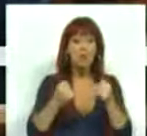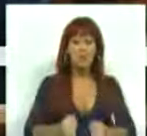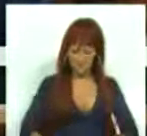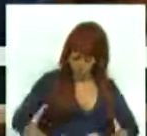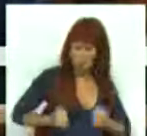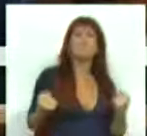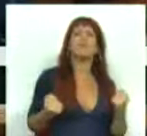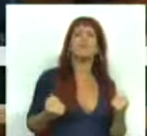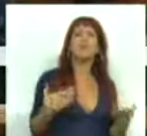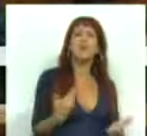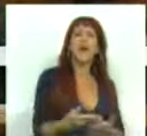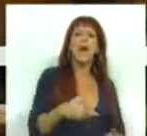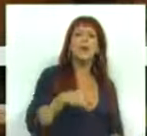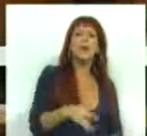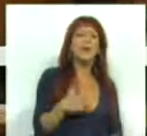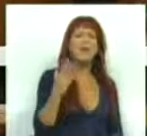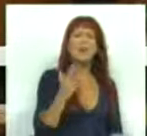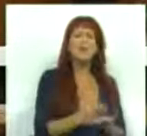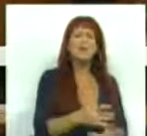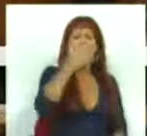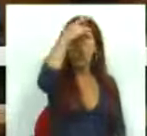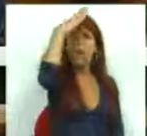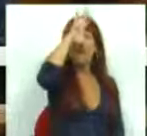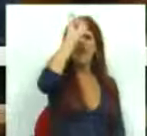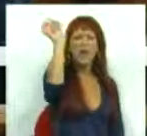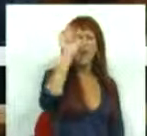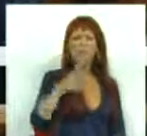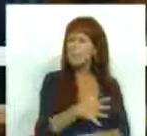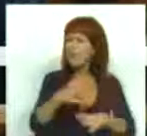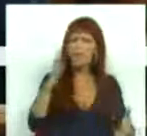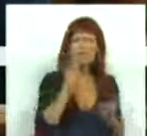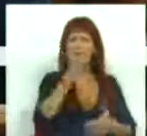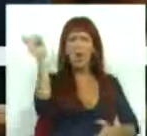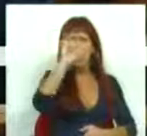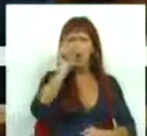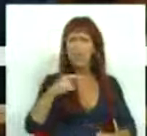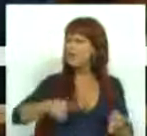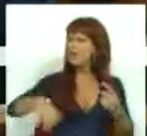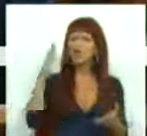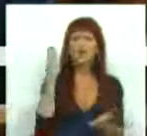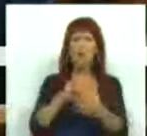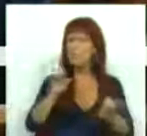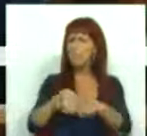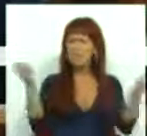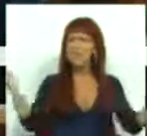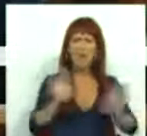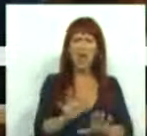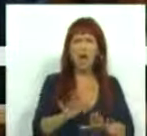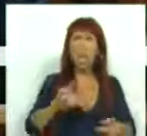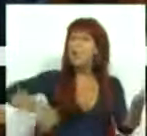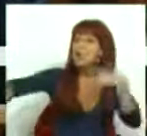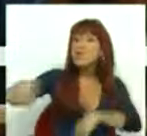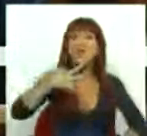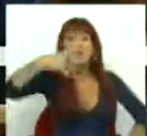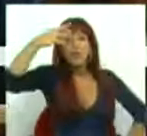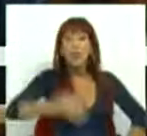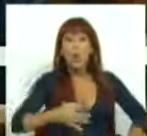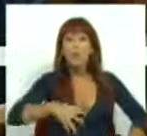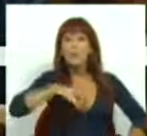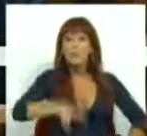reerguer Portugal? Não é só o Governo, não é só a maioria, nem são só os partidos. Somos todos